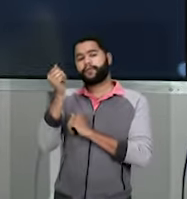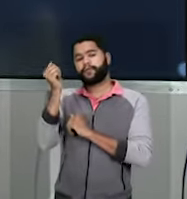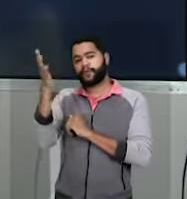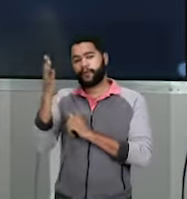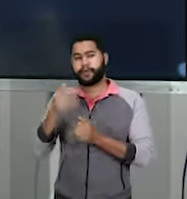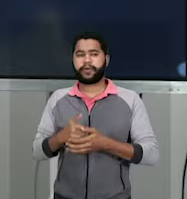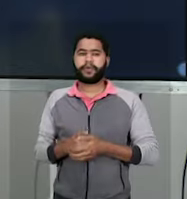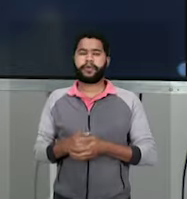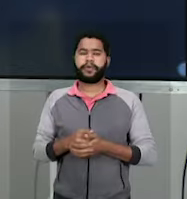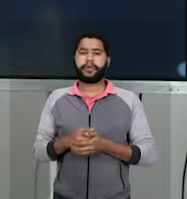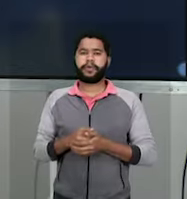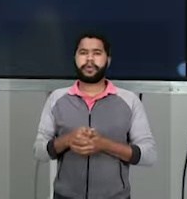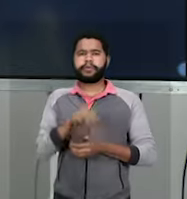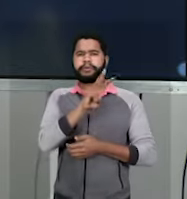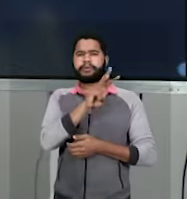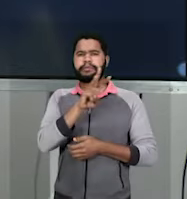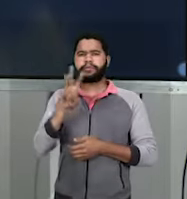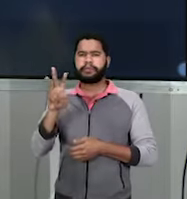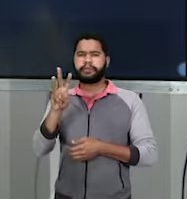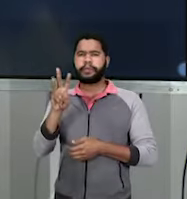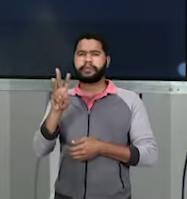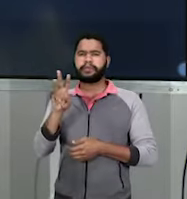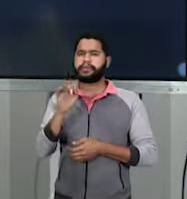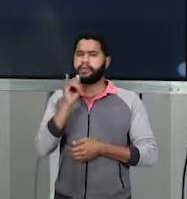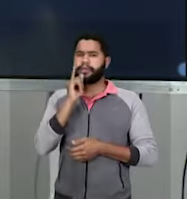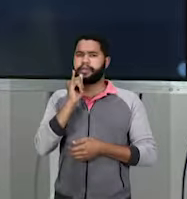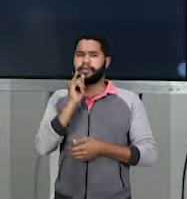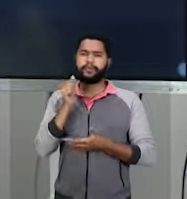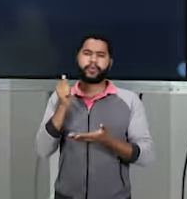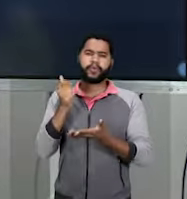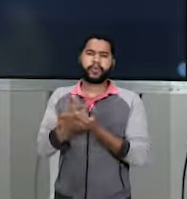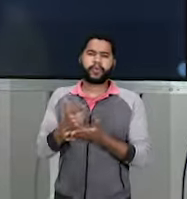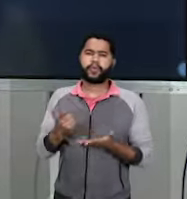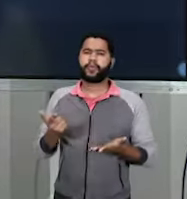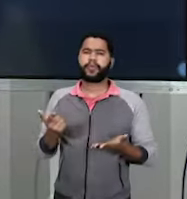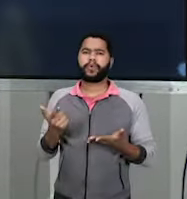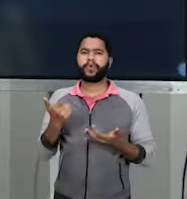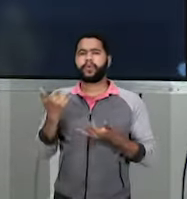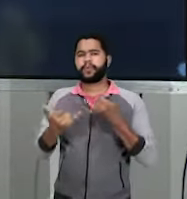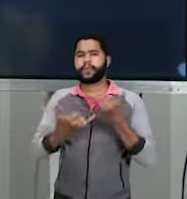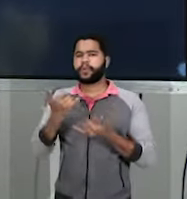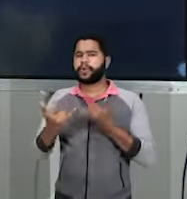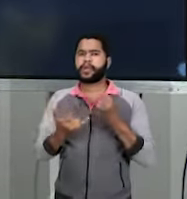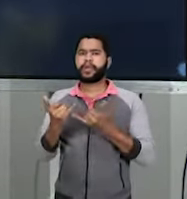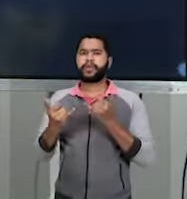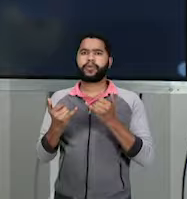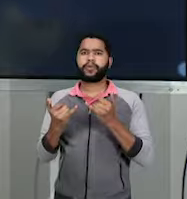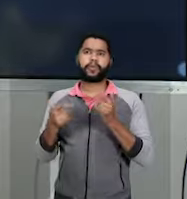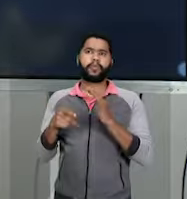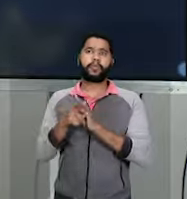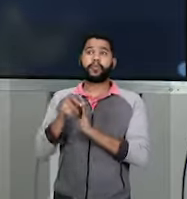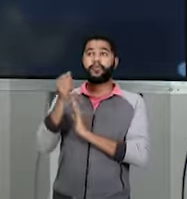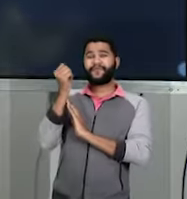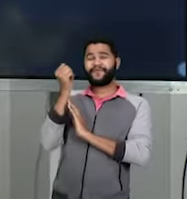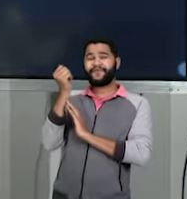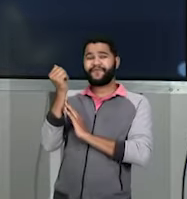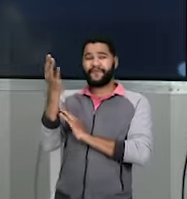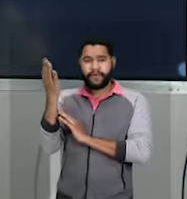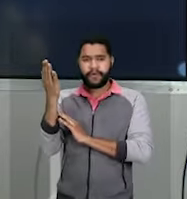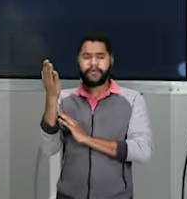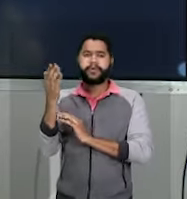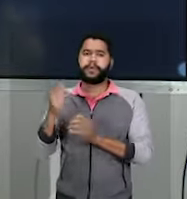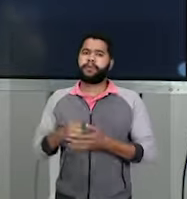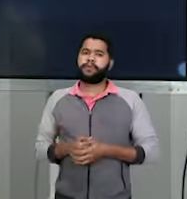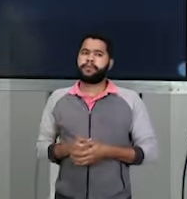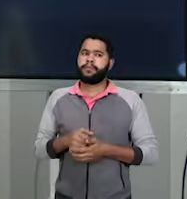quando você entra no site e compra um brinquedo compra um eletrônico que vem de fora do país